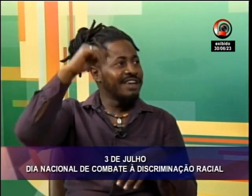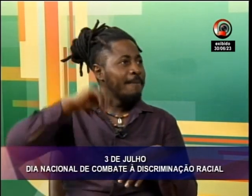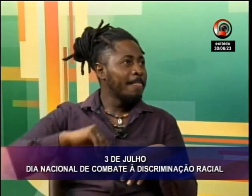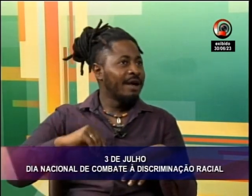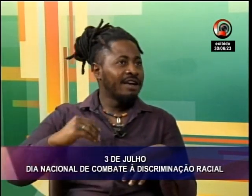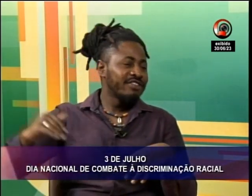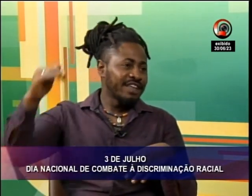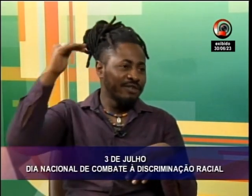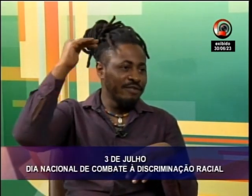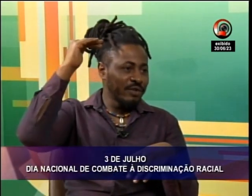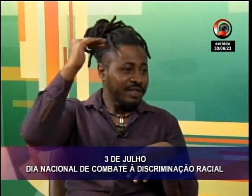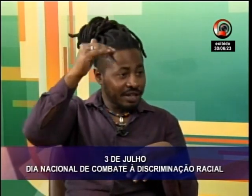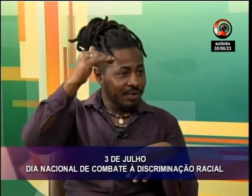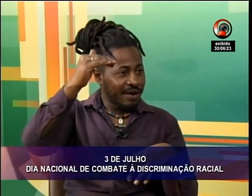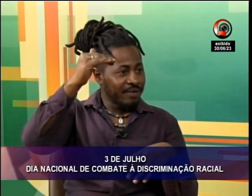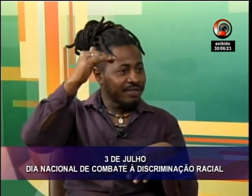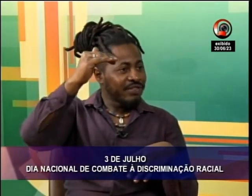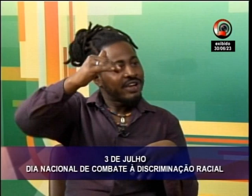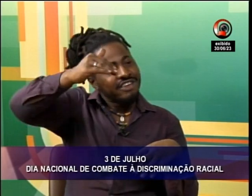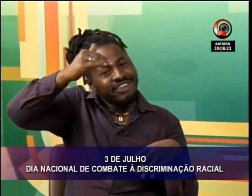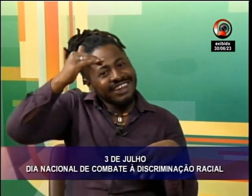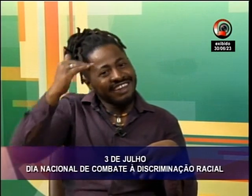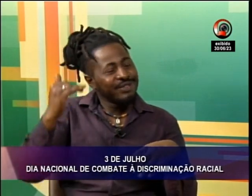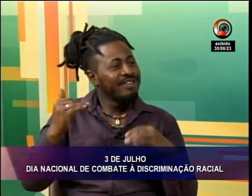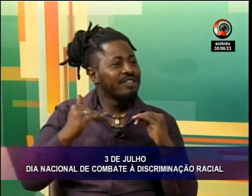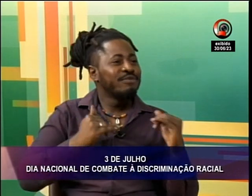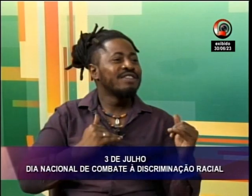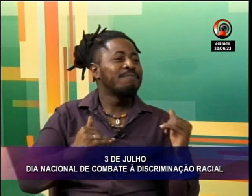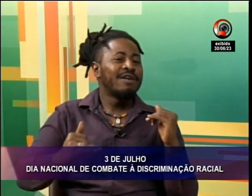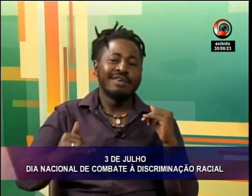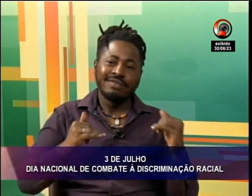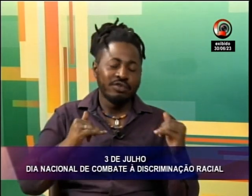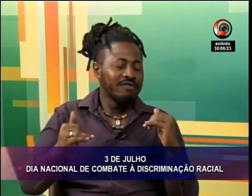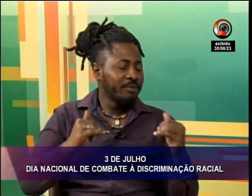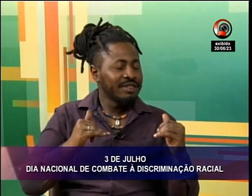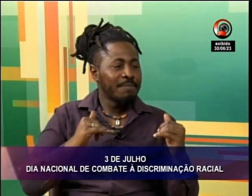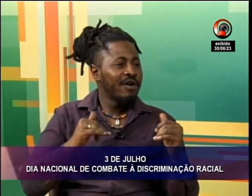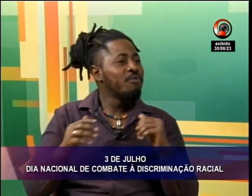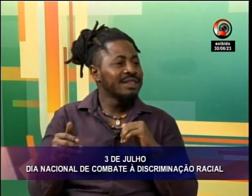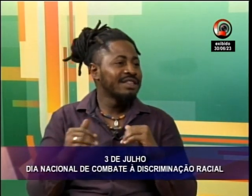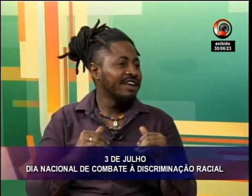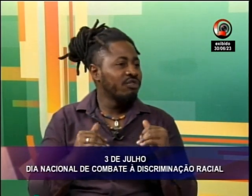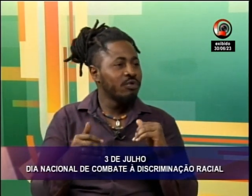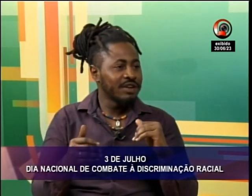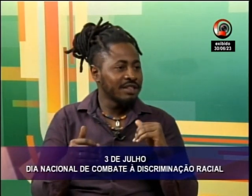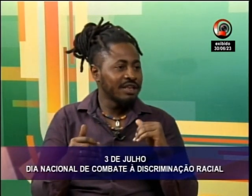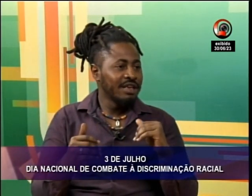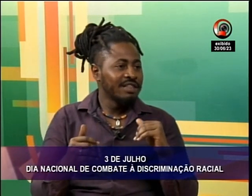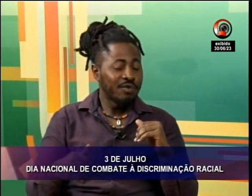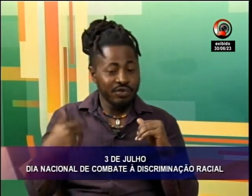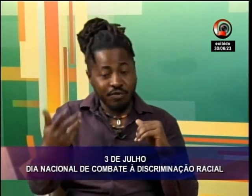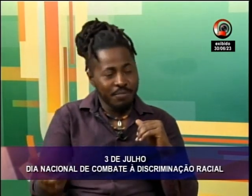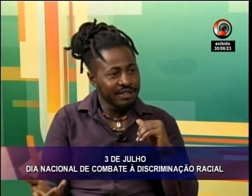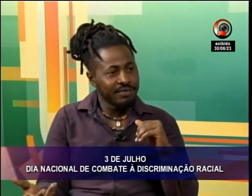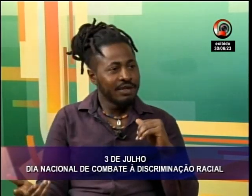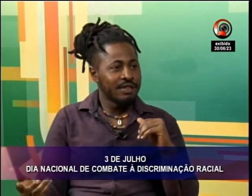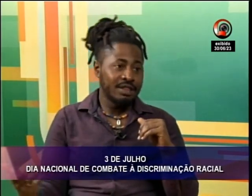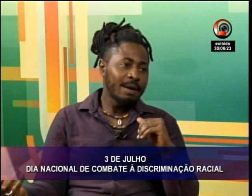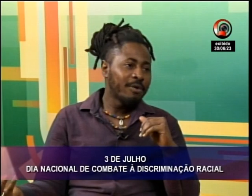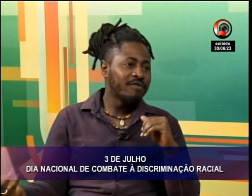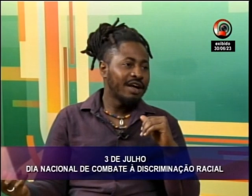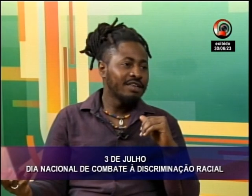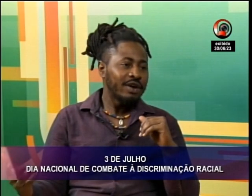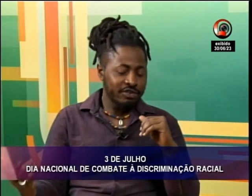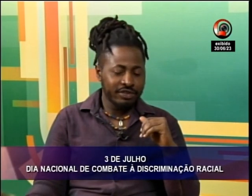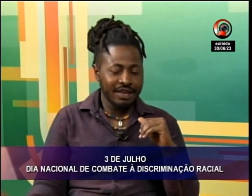ter uma ideia, a gente tem no nível estadual, só que aí chega aqui nos níveis municipal. No nível municipal é uma cidade ou outra que tem. Então, quando o Rio Preto